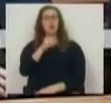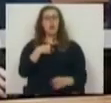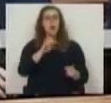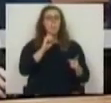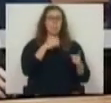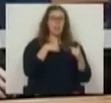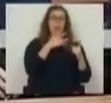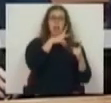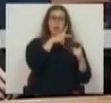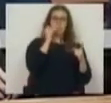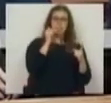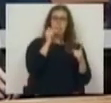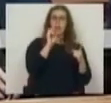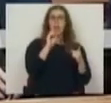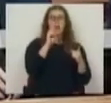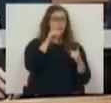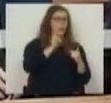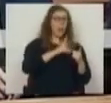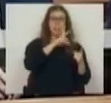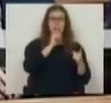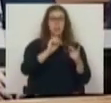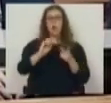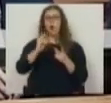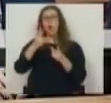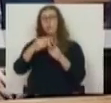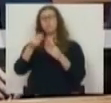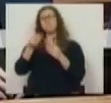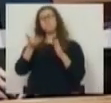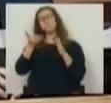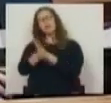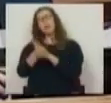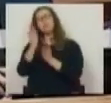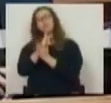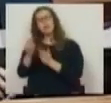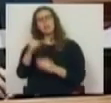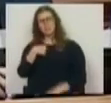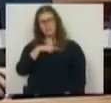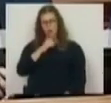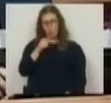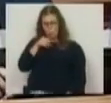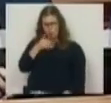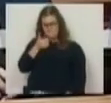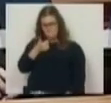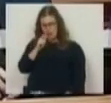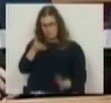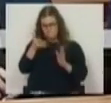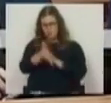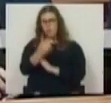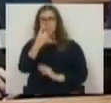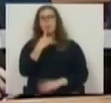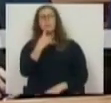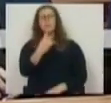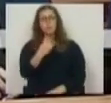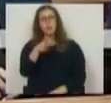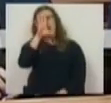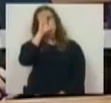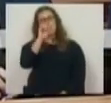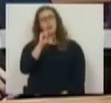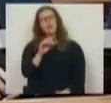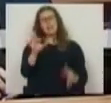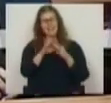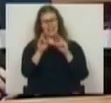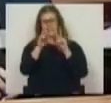de nascimento, ora por submissão do processo. O Bloco de Esquerda deu entrada hoje de uma pergunta ao Governo